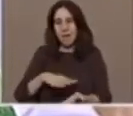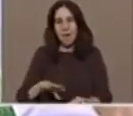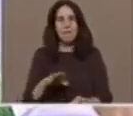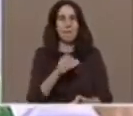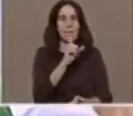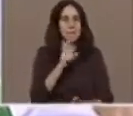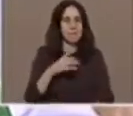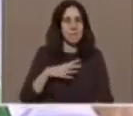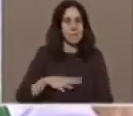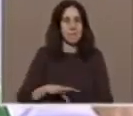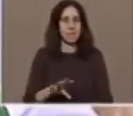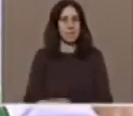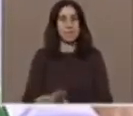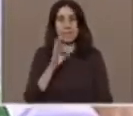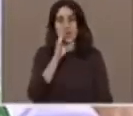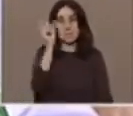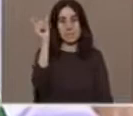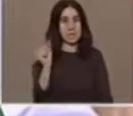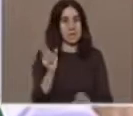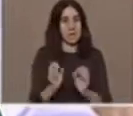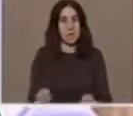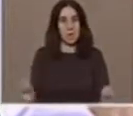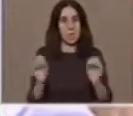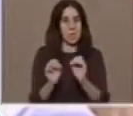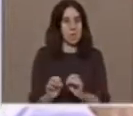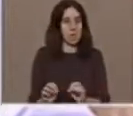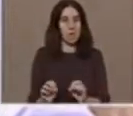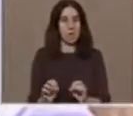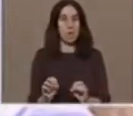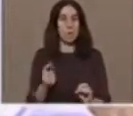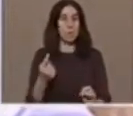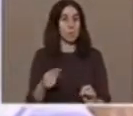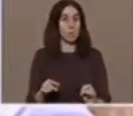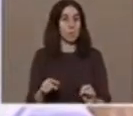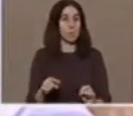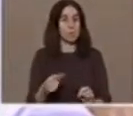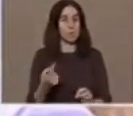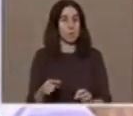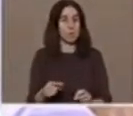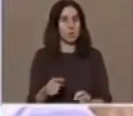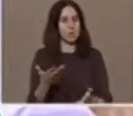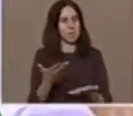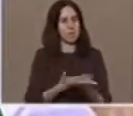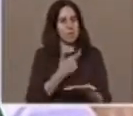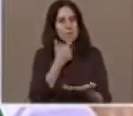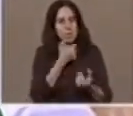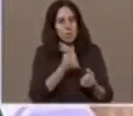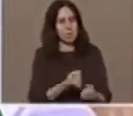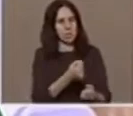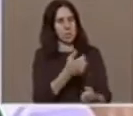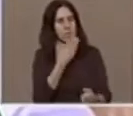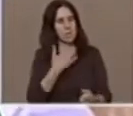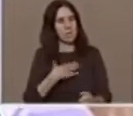fome de paz. Sem ele, ou apenas sujeitos ao pão duro que o mundo nos